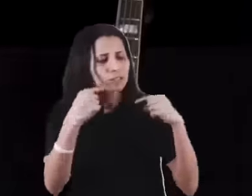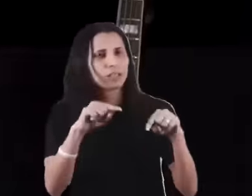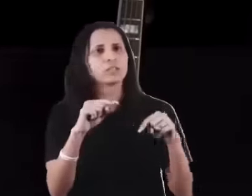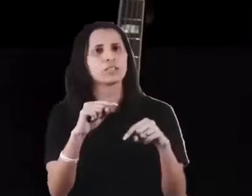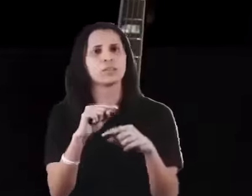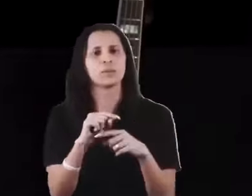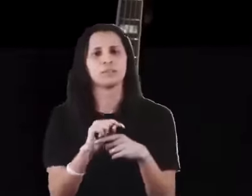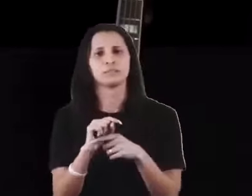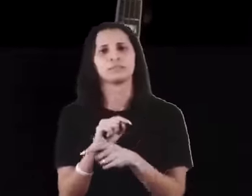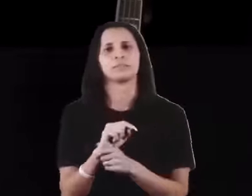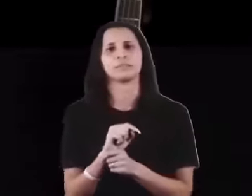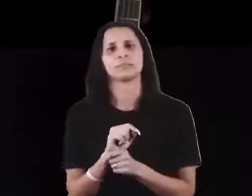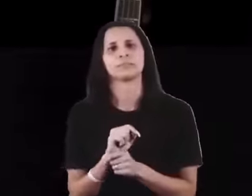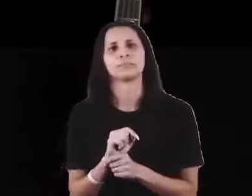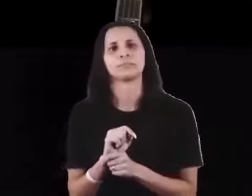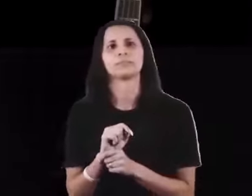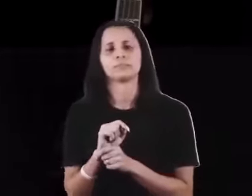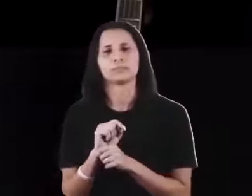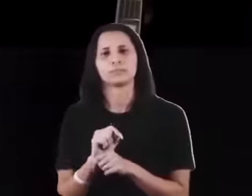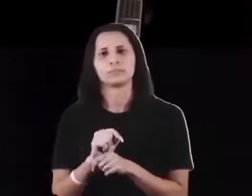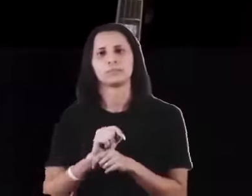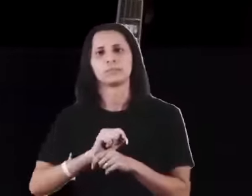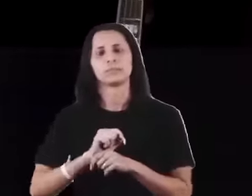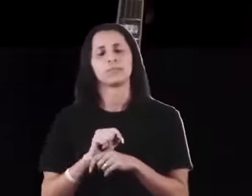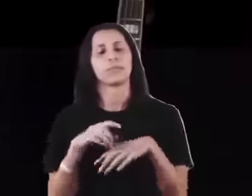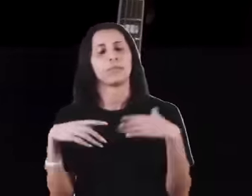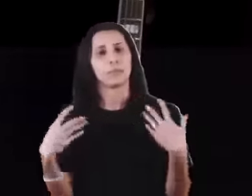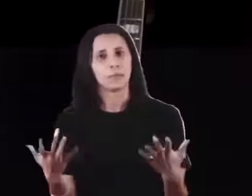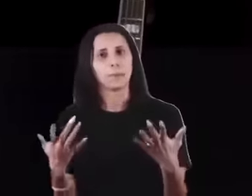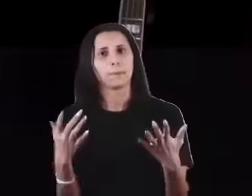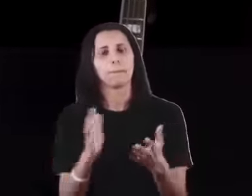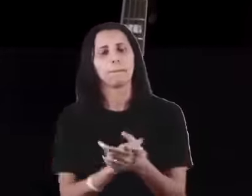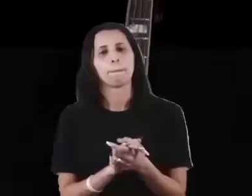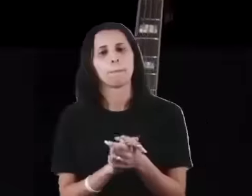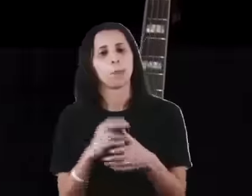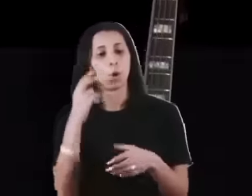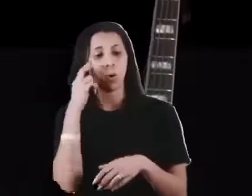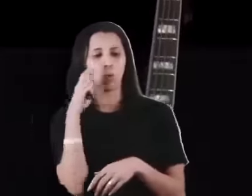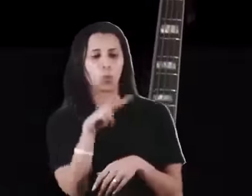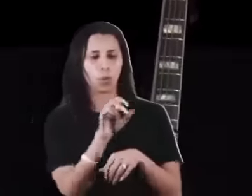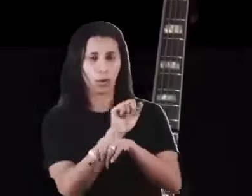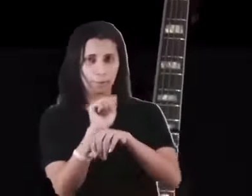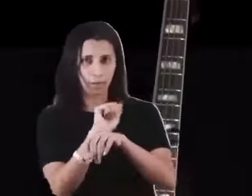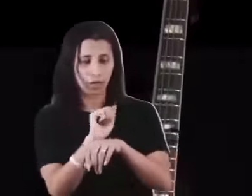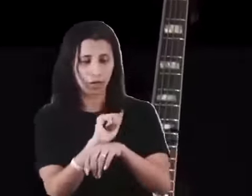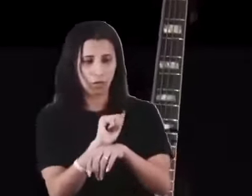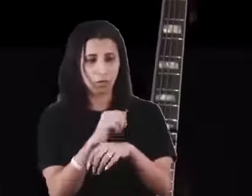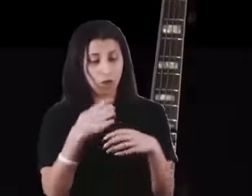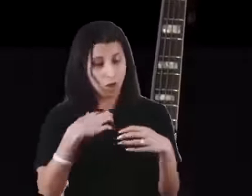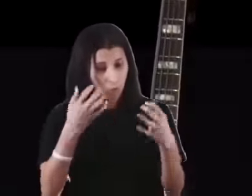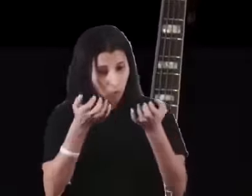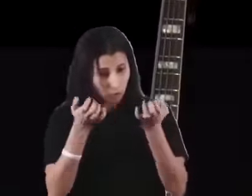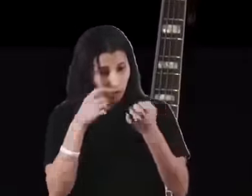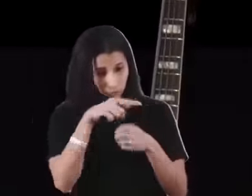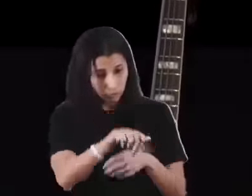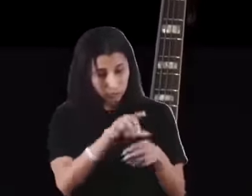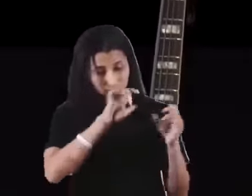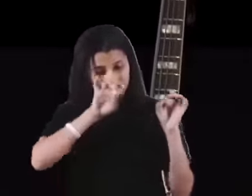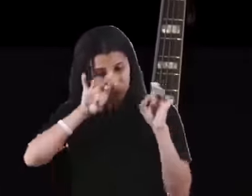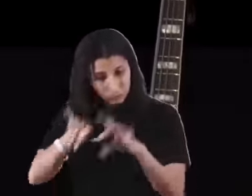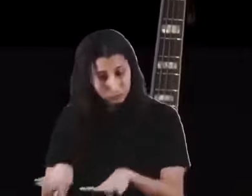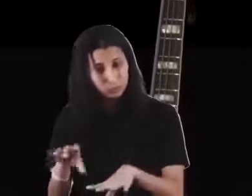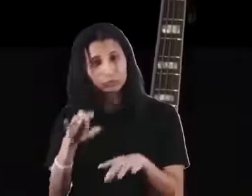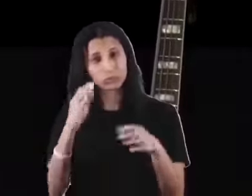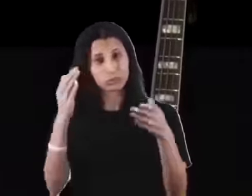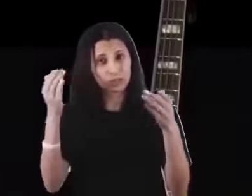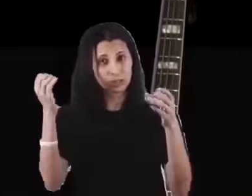olhou para Abraão e exigiu que ele se desfizesse desse escrava e do seu filho